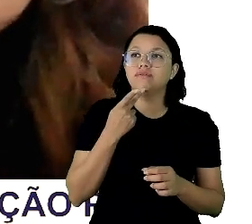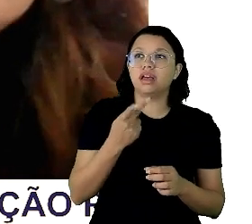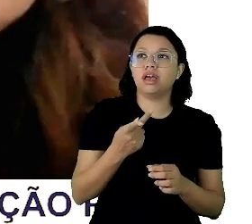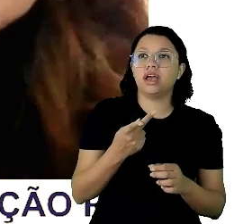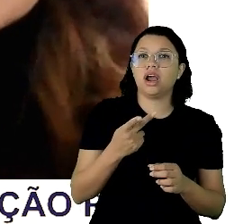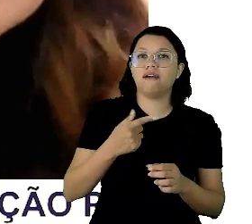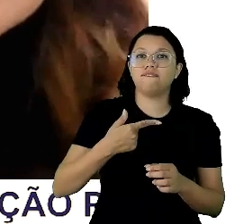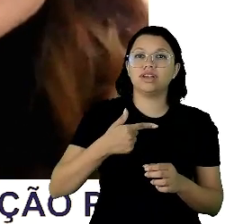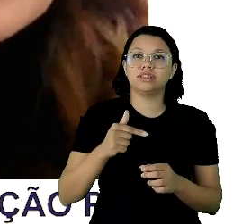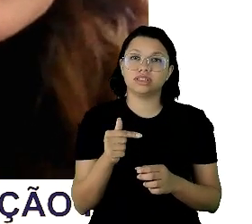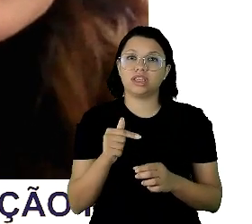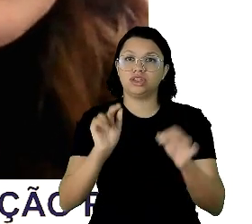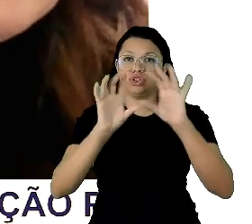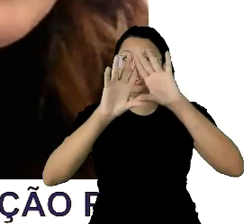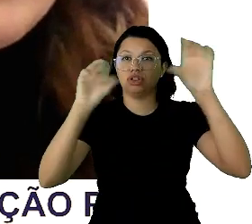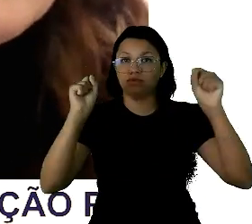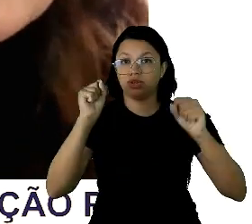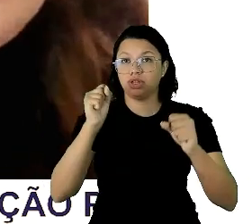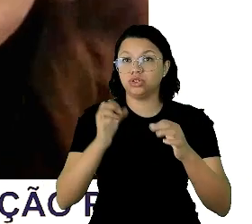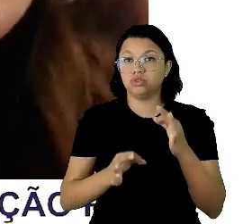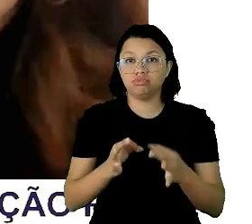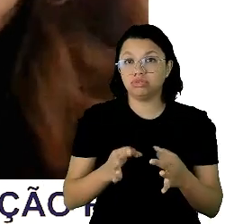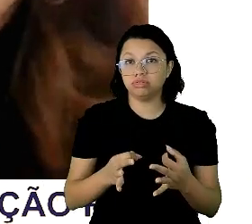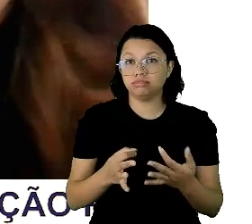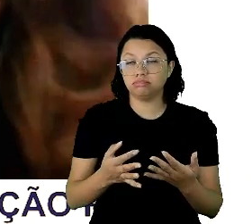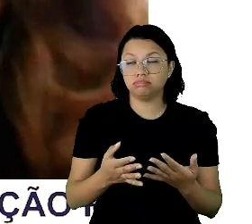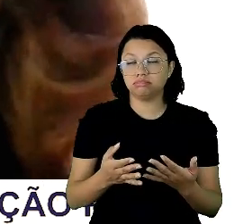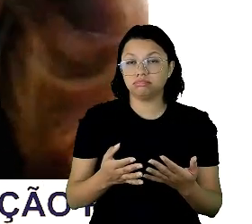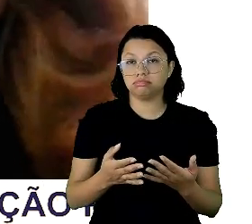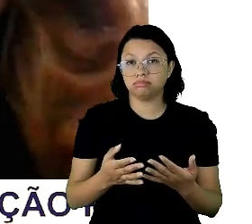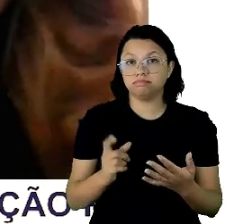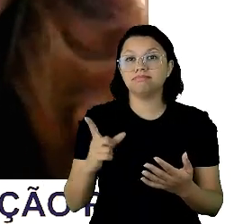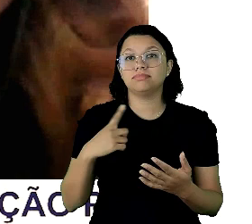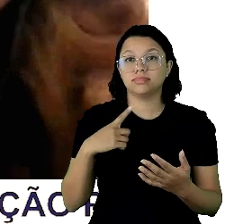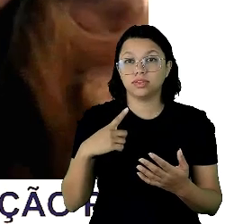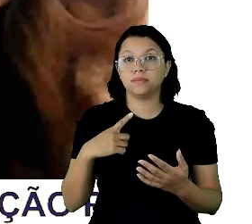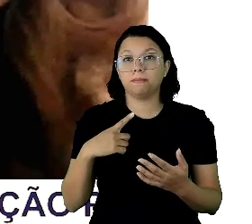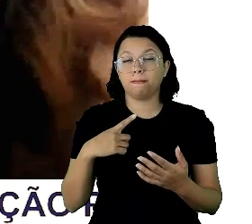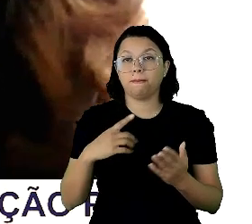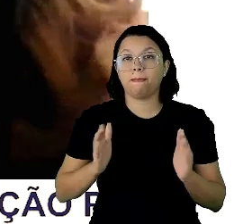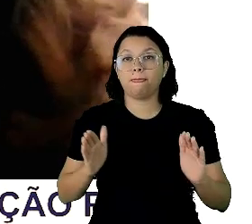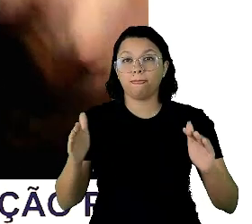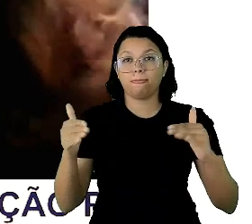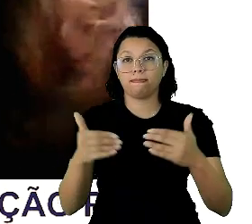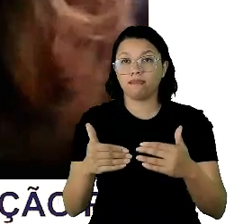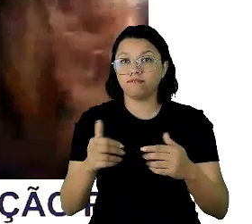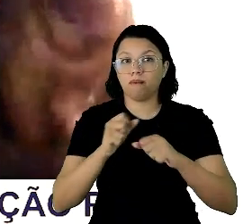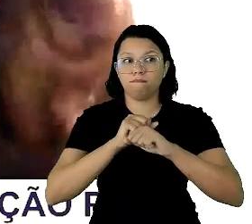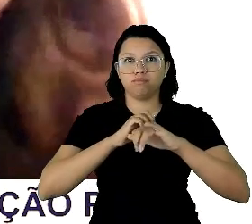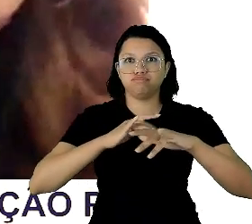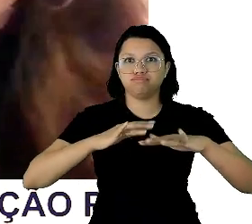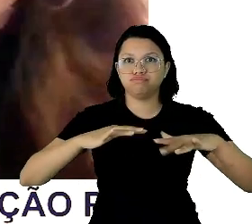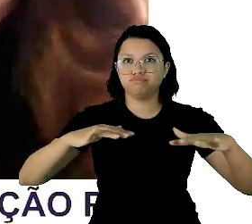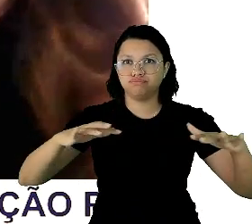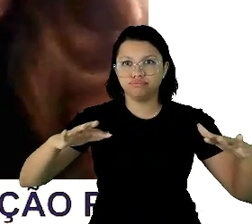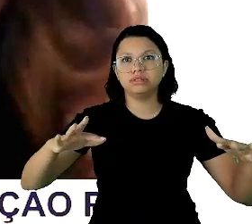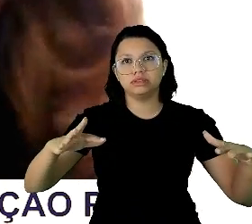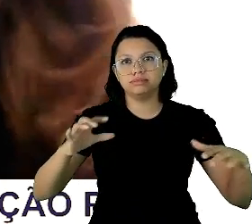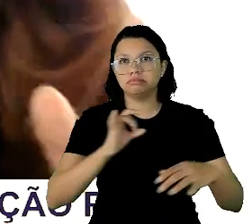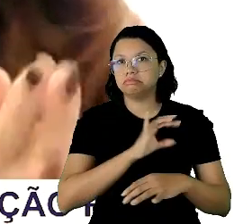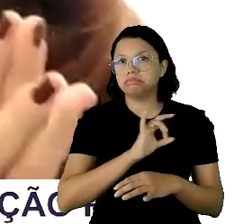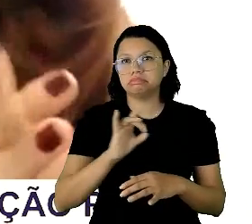justiça, que tem fóruns, né, espalhados nas cidades do Brasil inteiro.